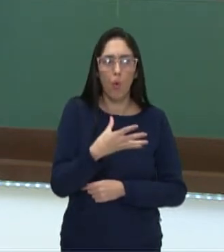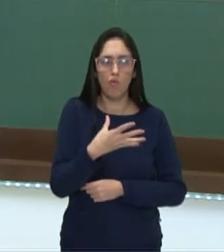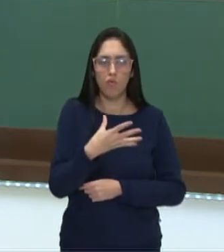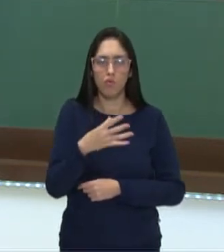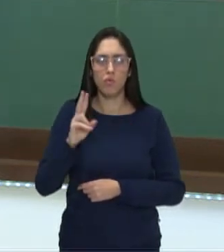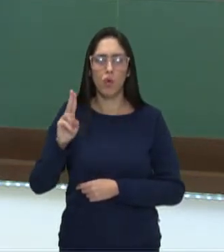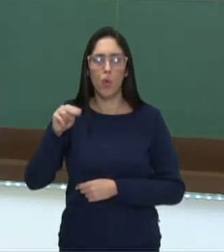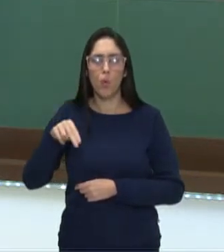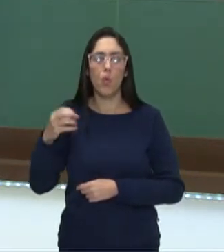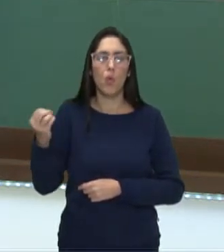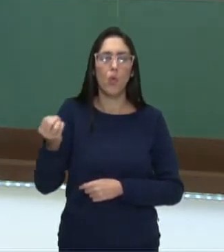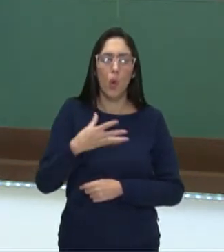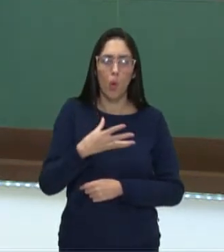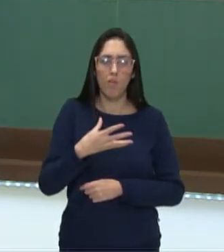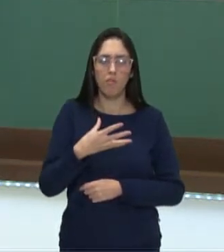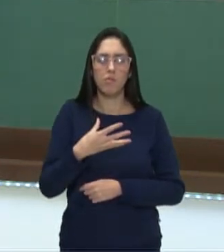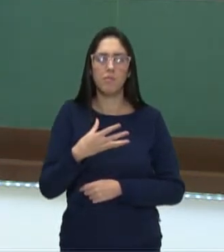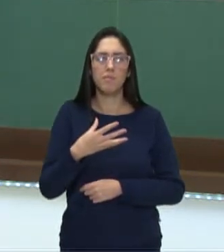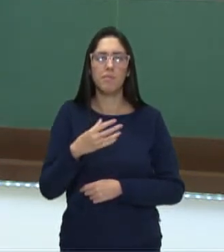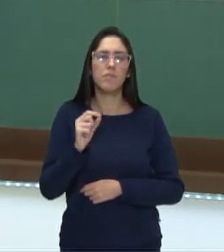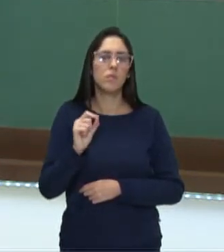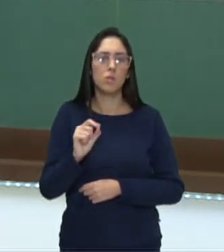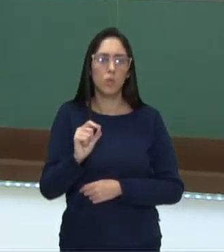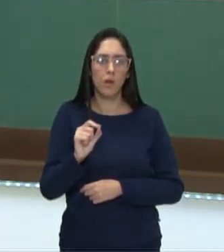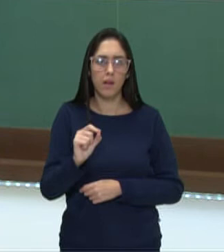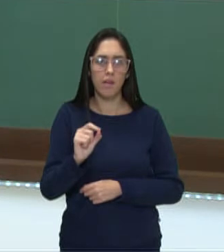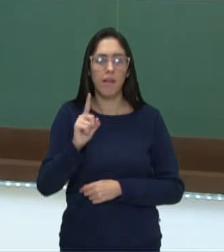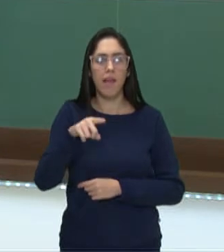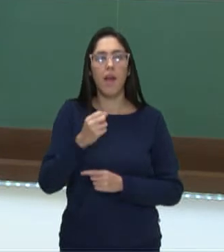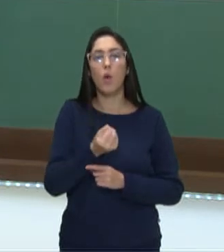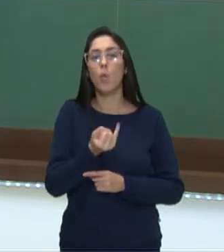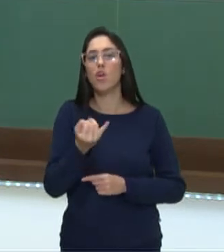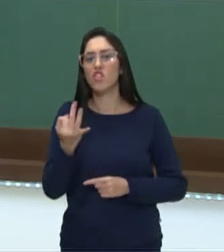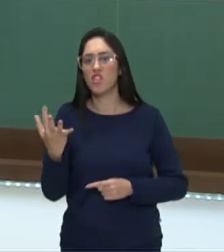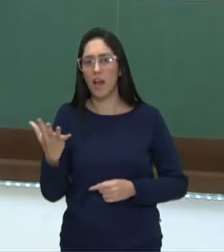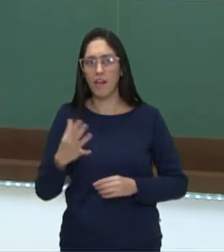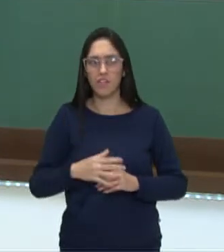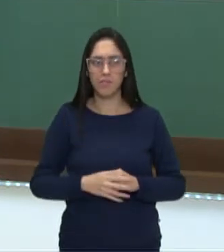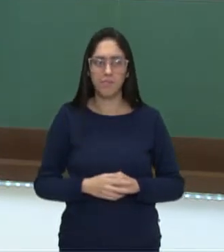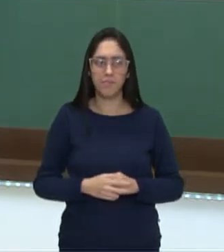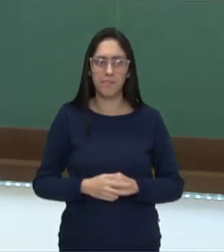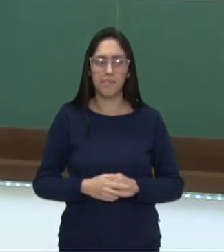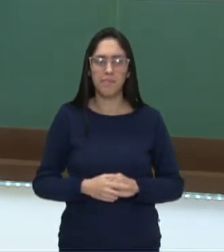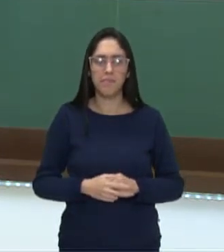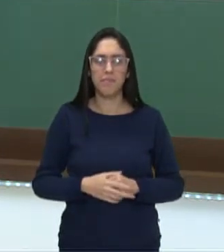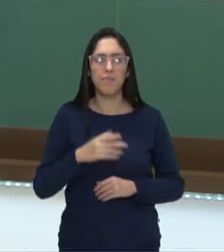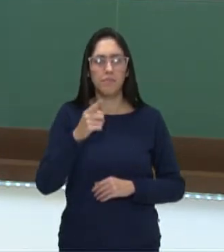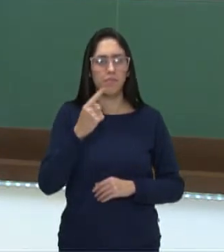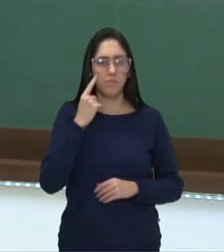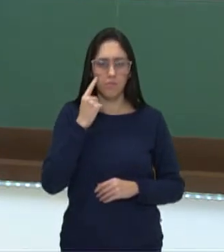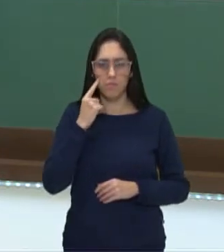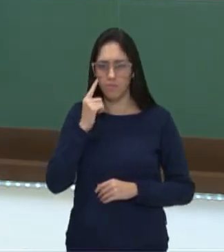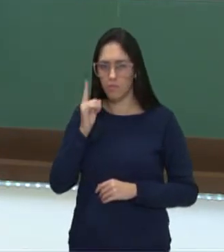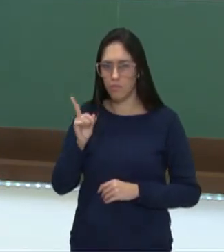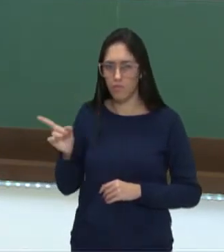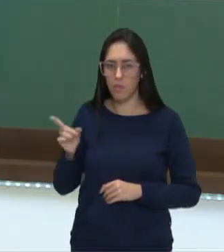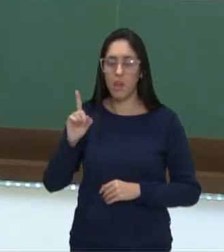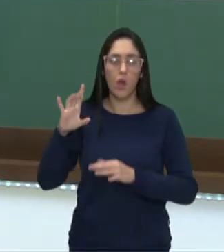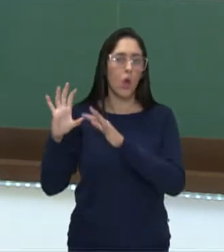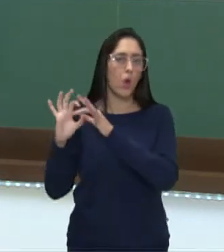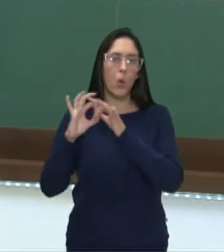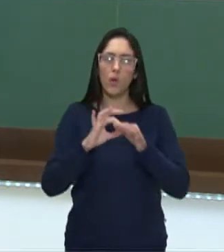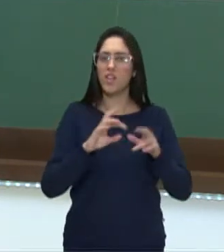chamado, tá? Uma ideia de quantidade, ok? A gente pode observar que são